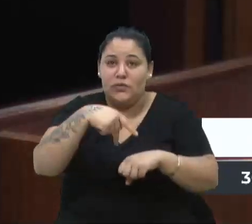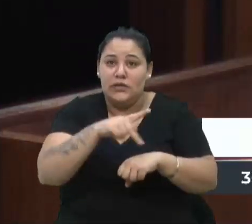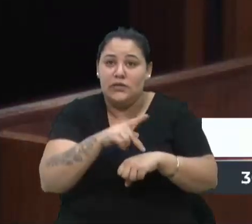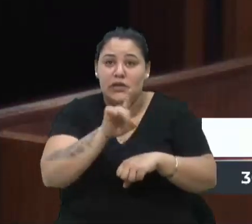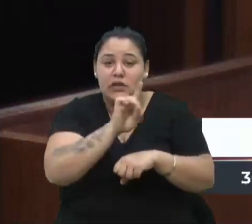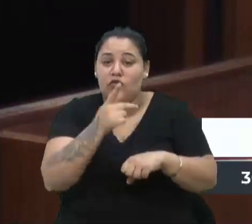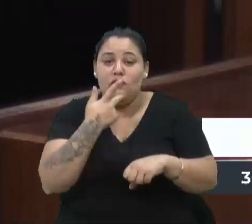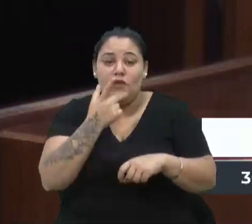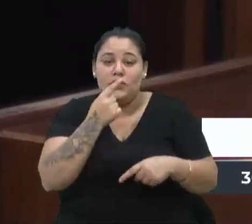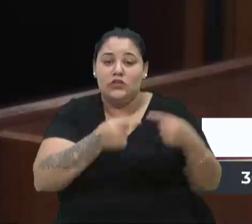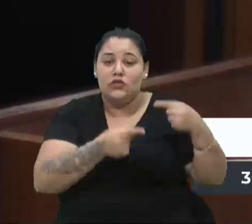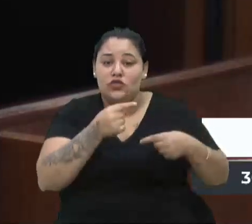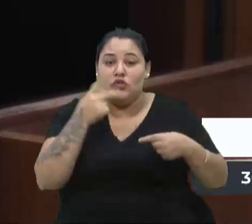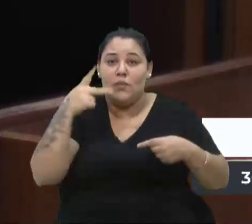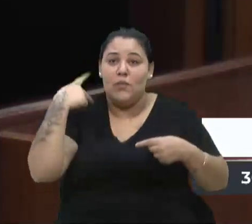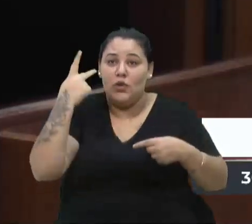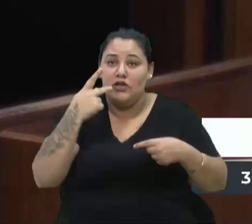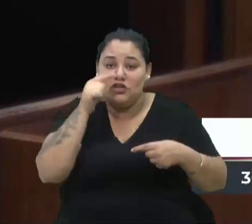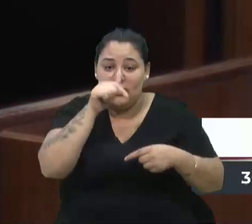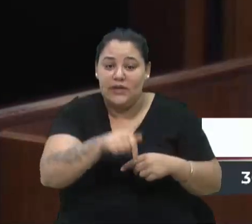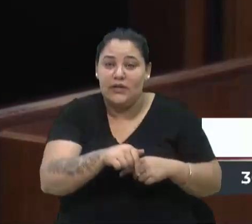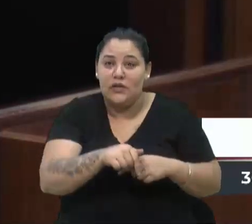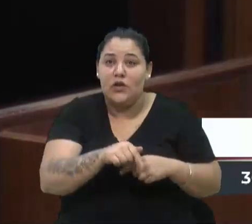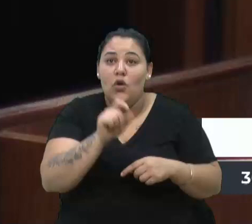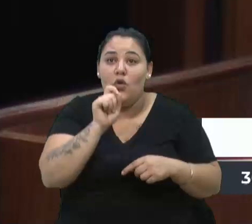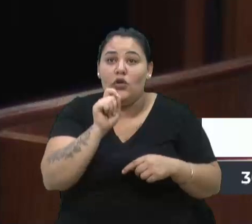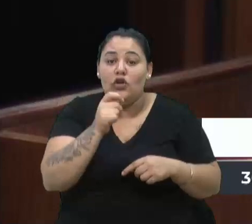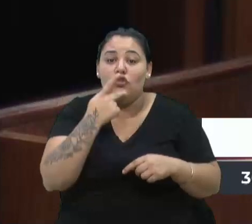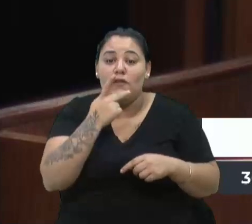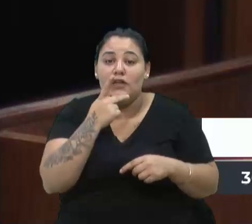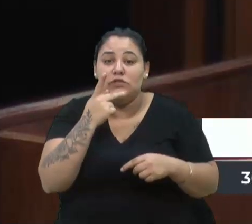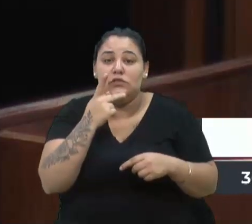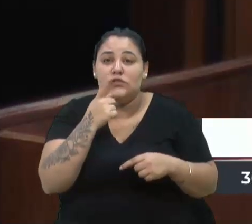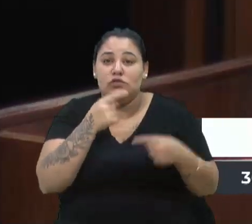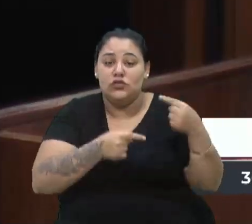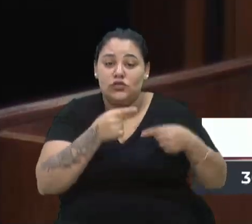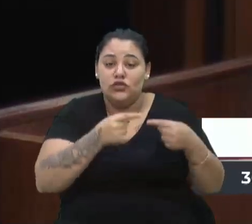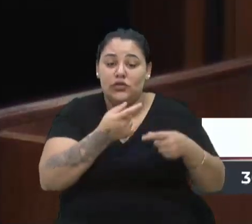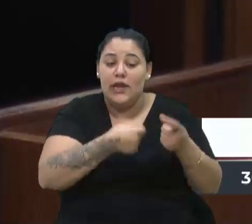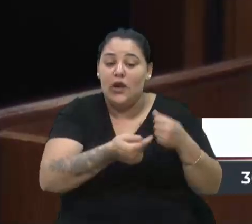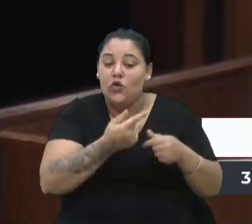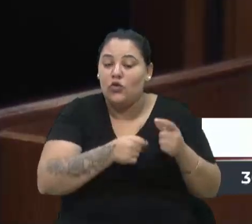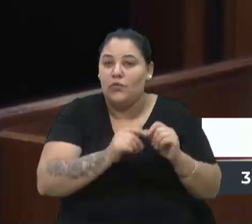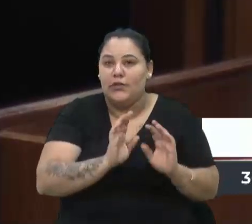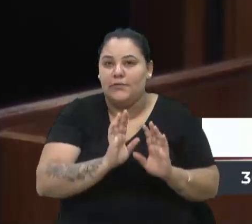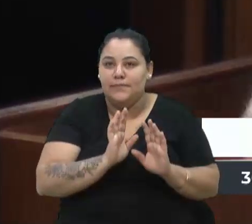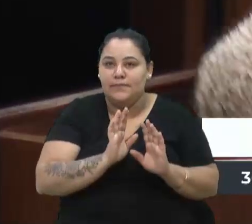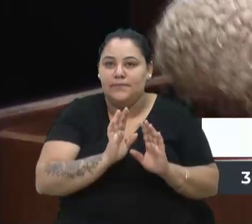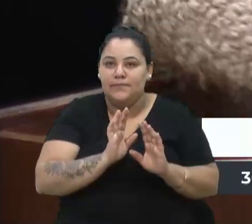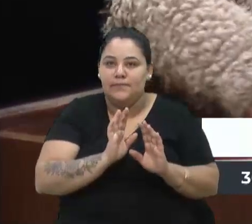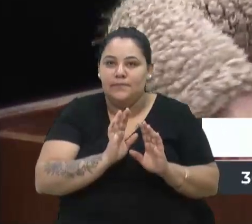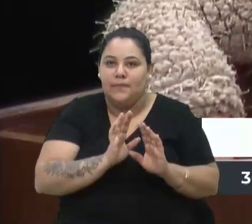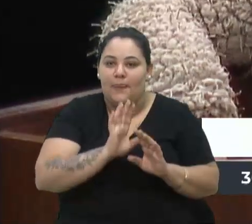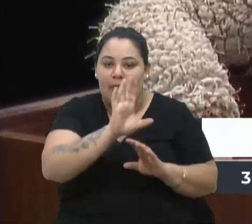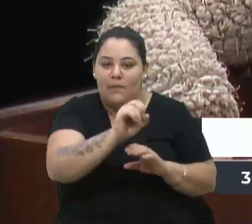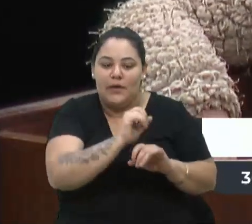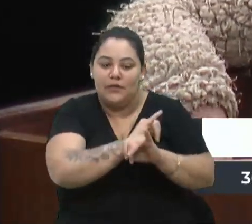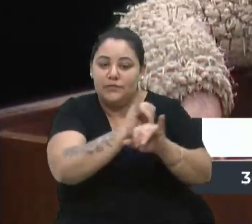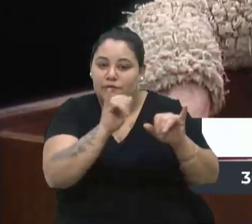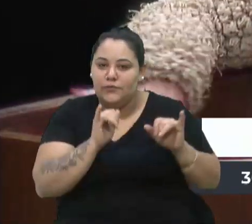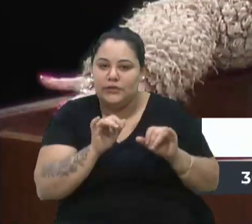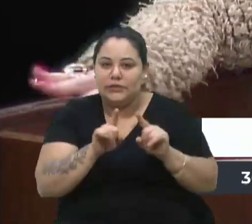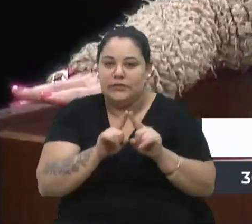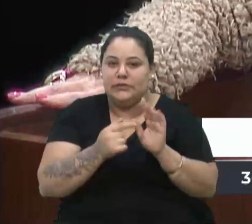discutindo a questão política aqui, estou discutindo a questão econômica. Eu peguei uns dados aqui